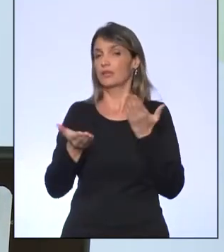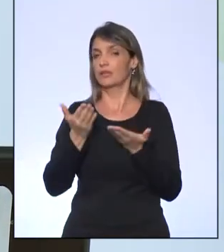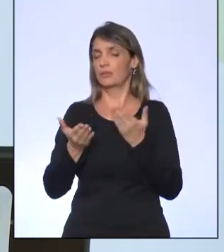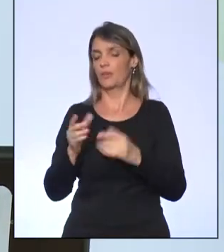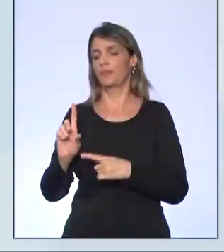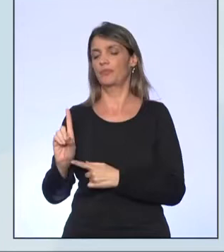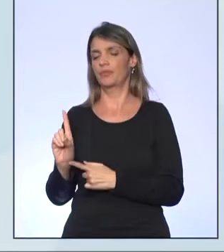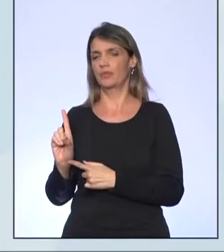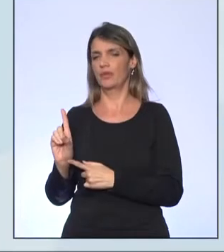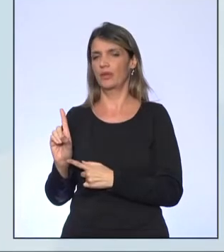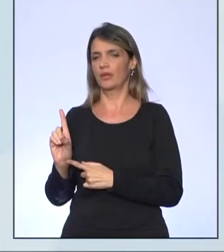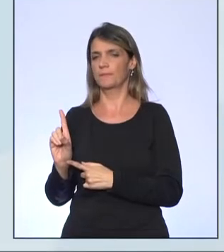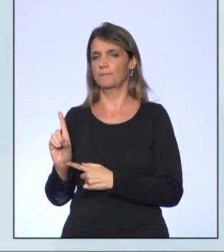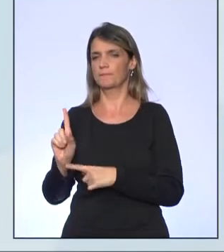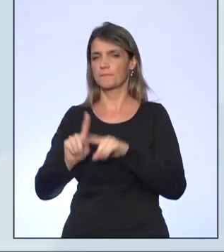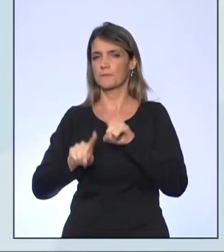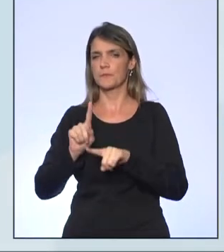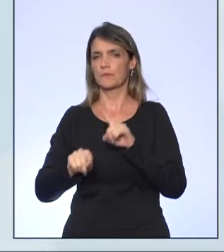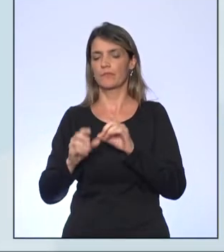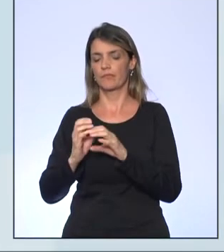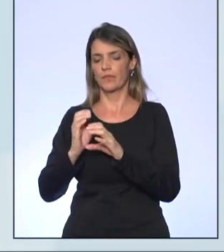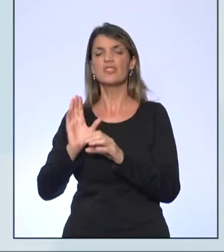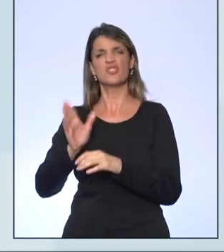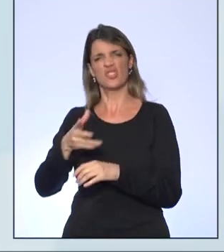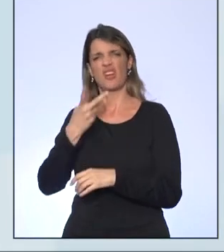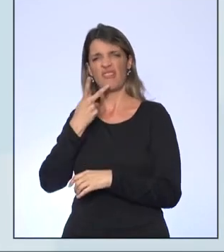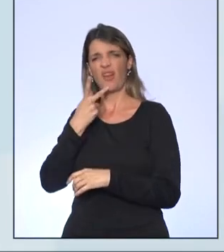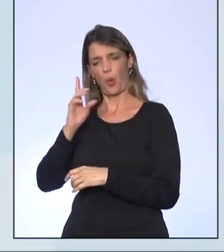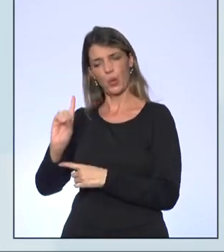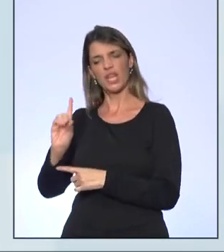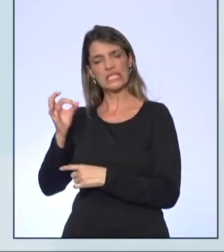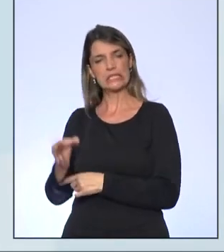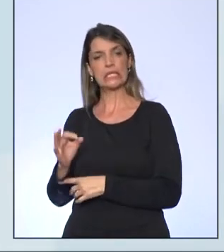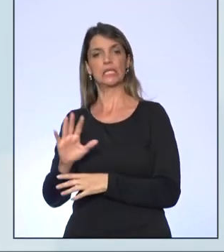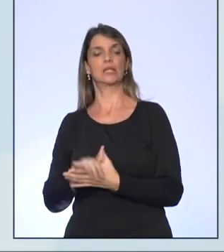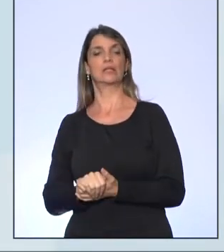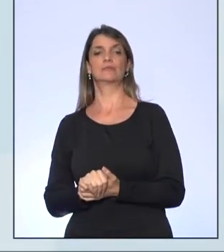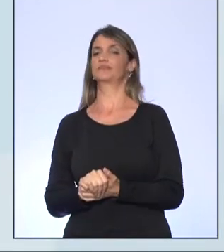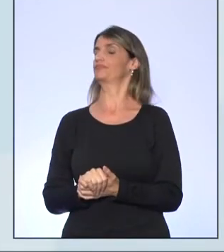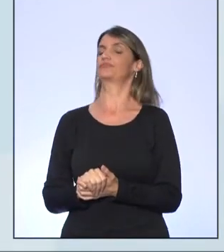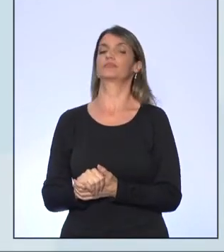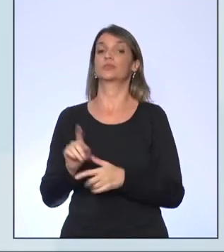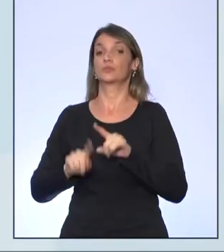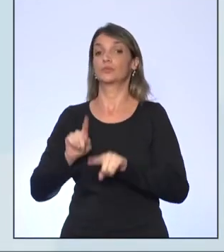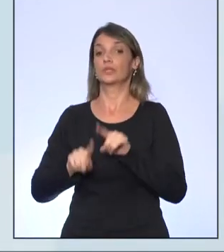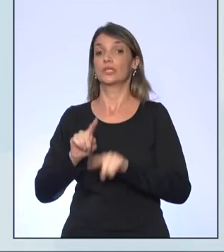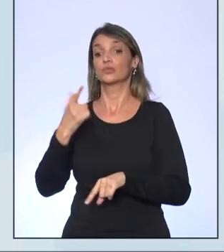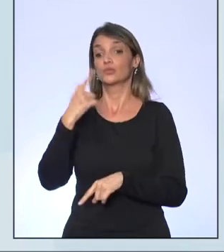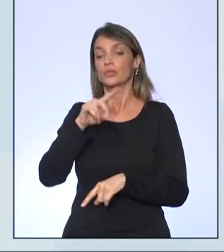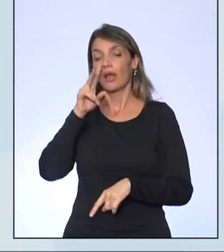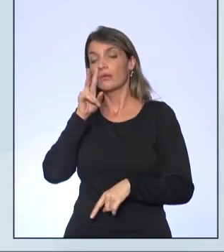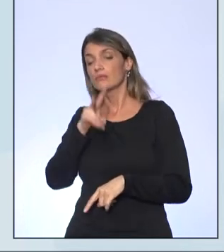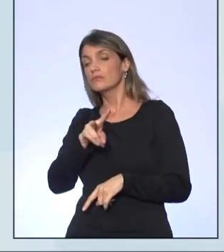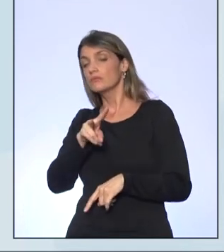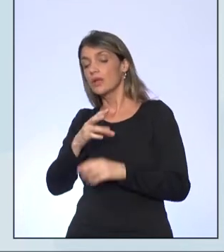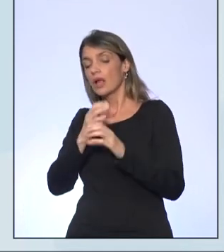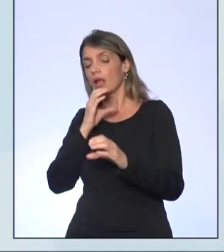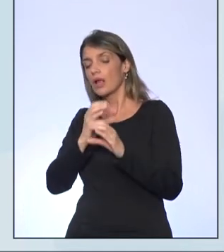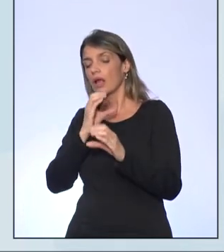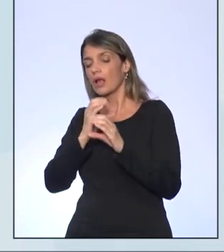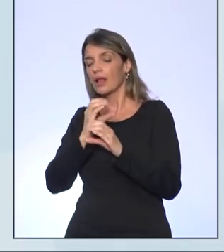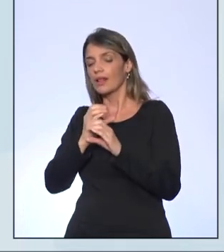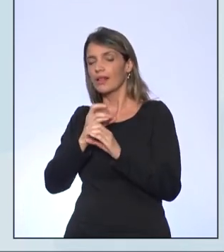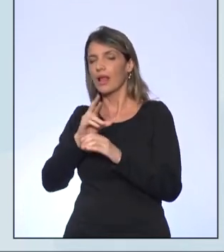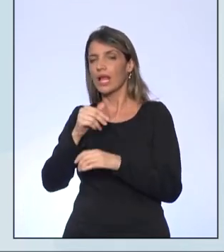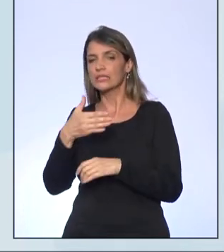as propriedades macros, essa D a gente já falou, né, que a D está certa. As propriedades ali que a gente consegue enxergar daquela reação, elas não